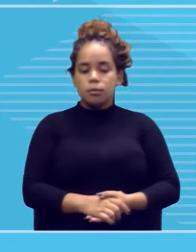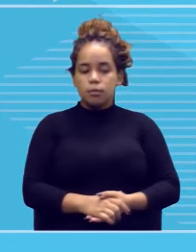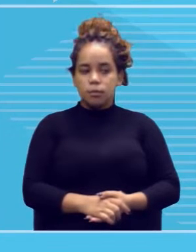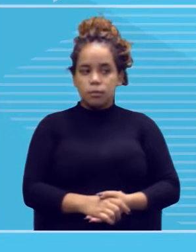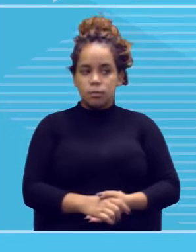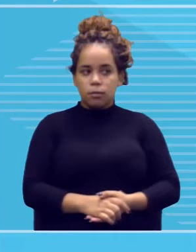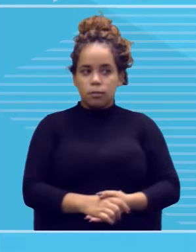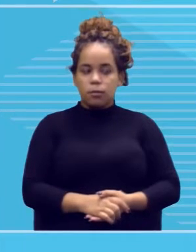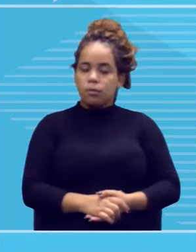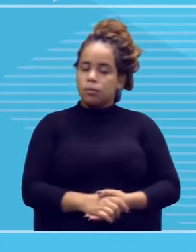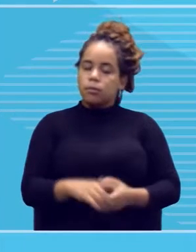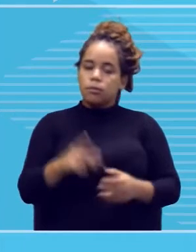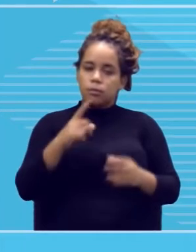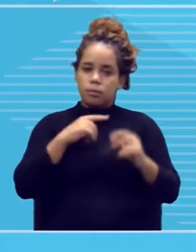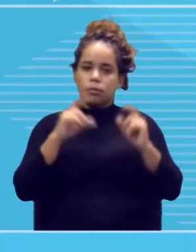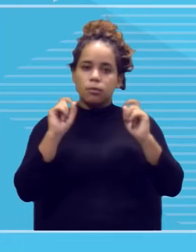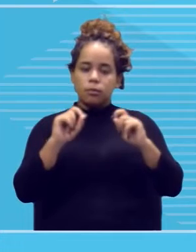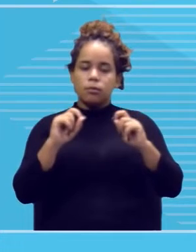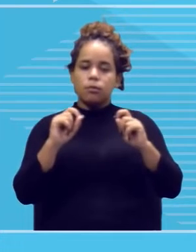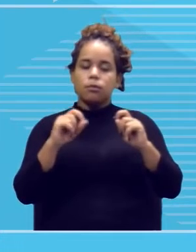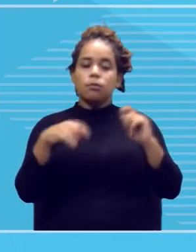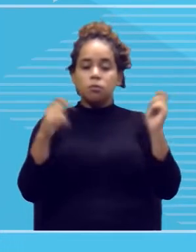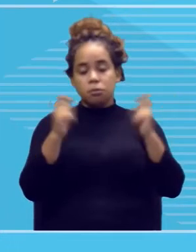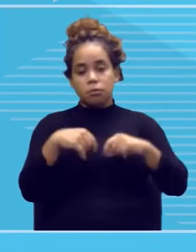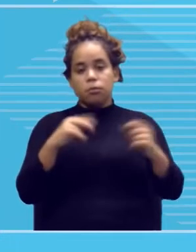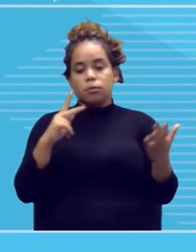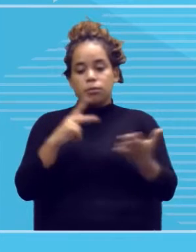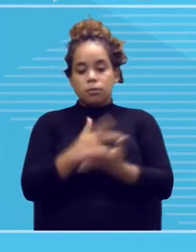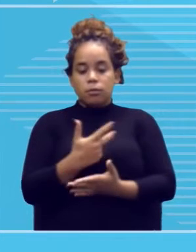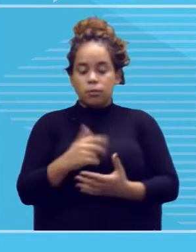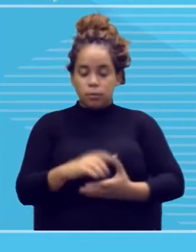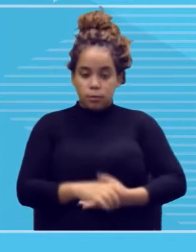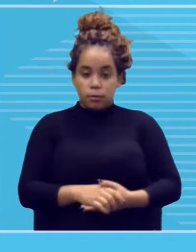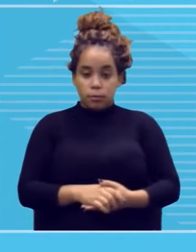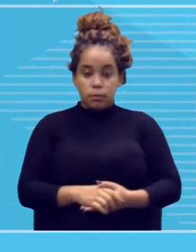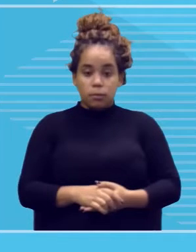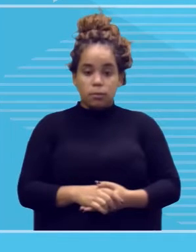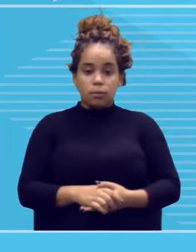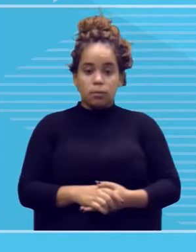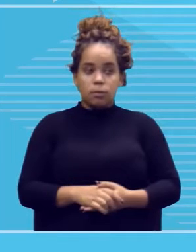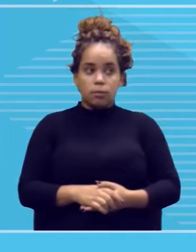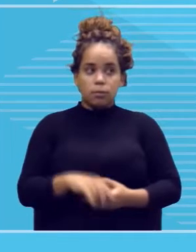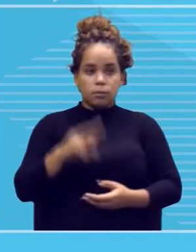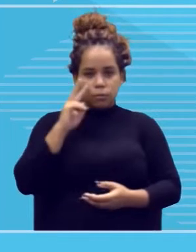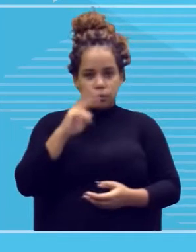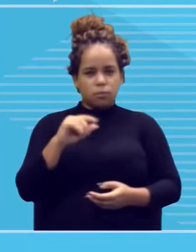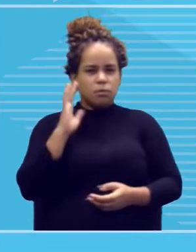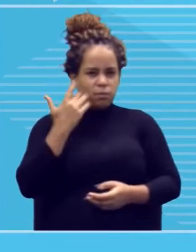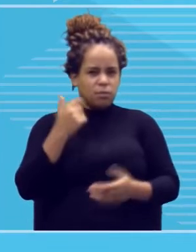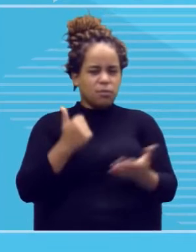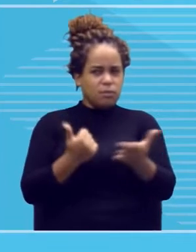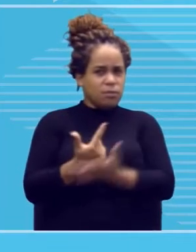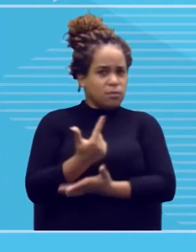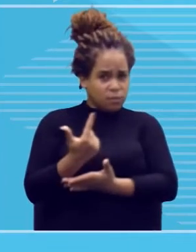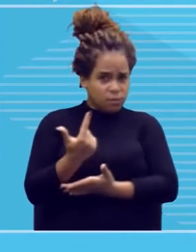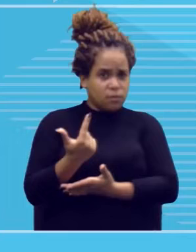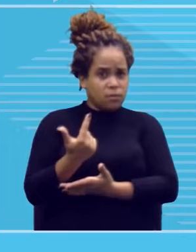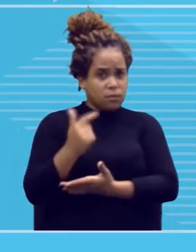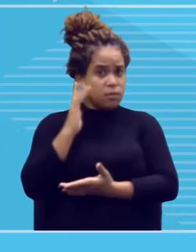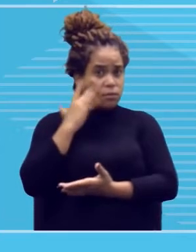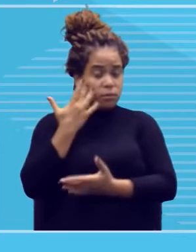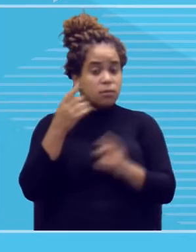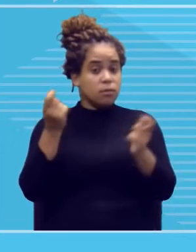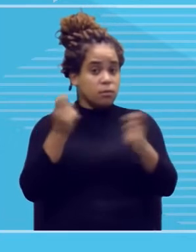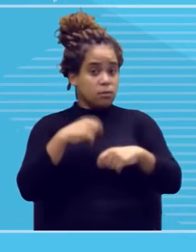Então você tá assumindo que isso pode acontecer E aí você viu ela eu acho que ela deve tá fazendo compras mas eu acho é